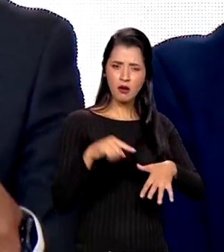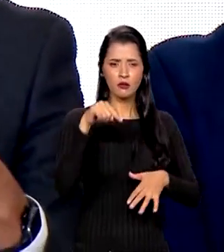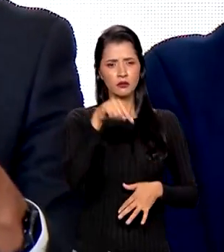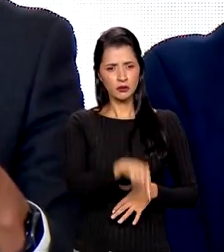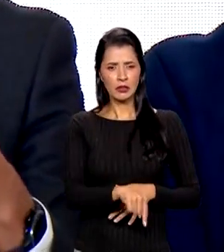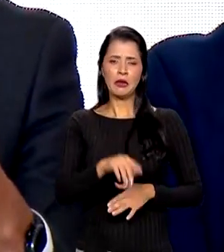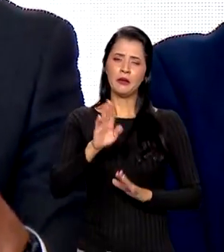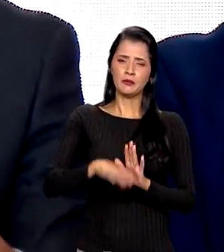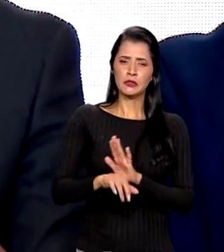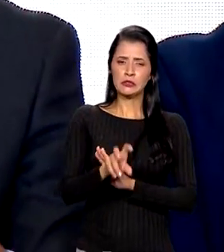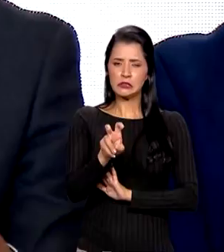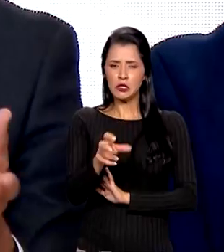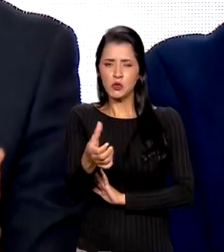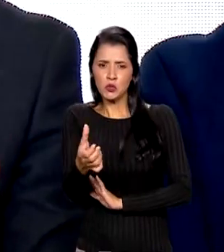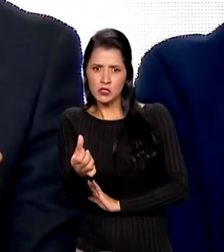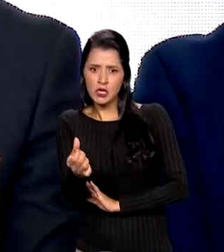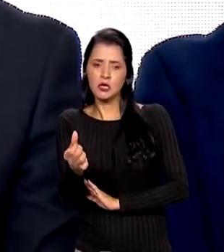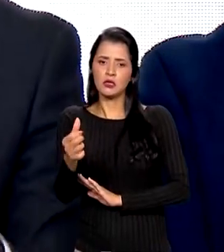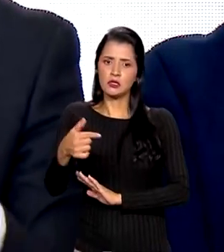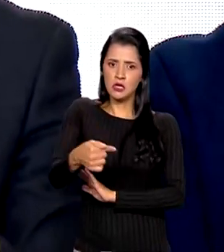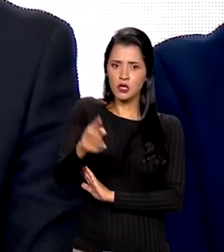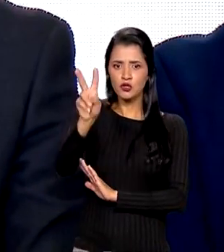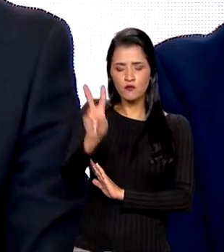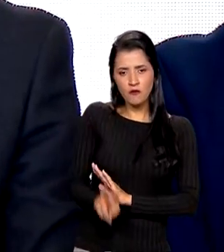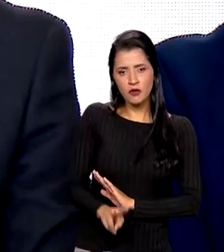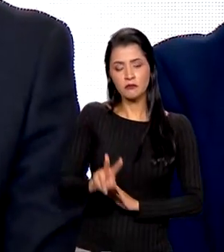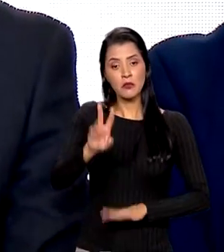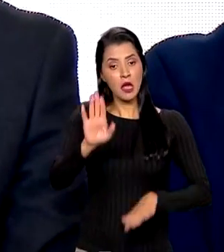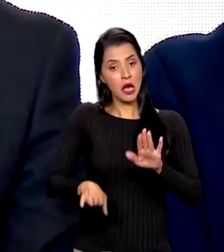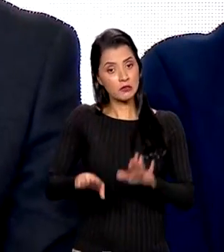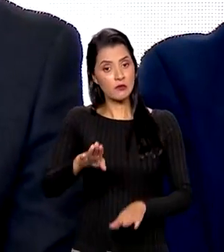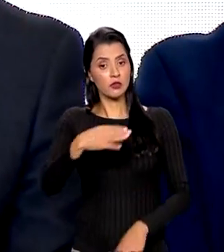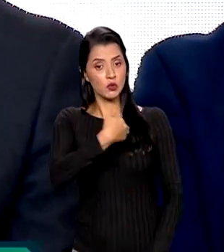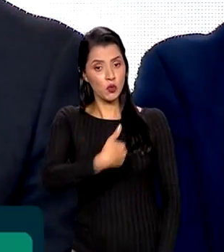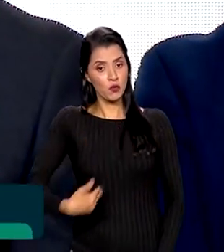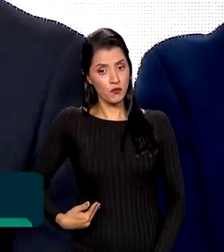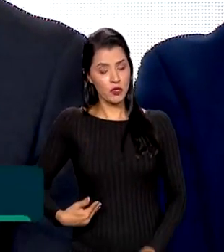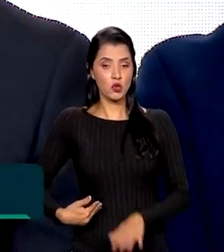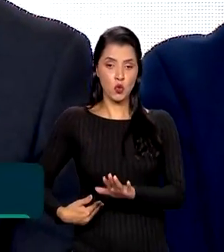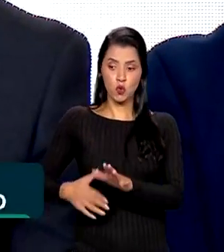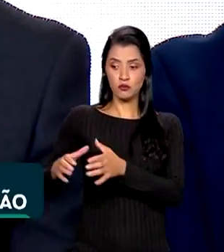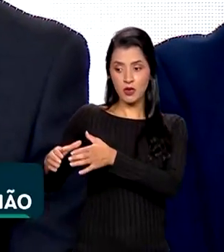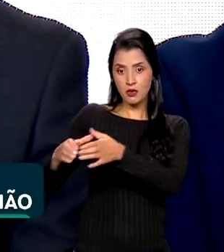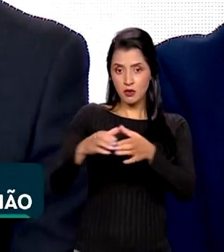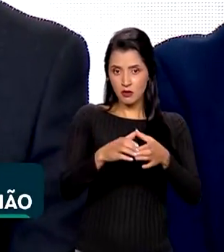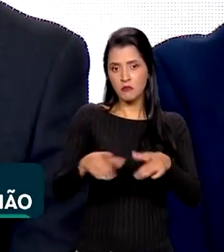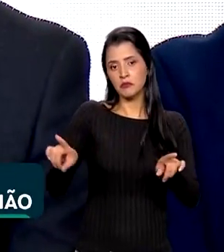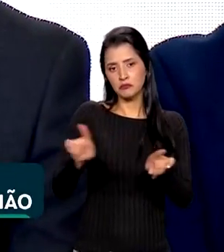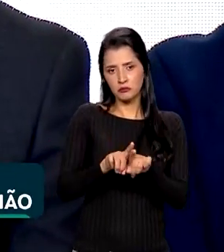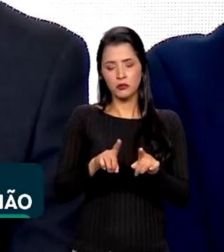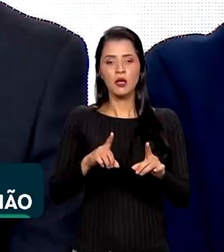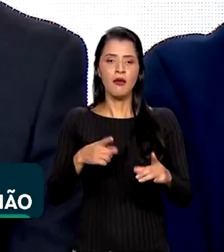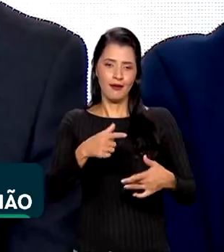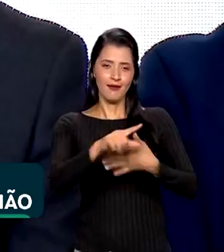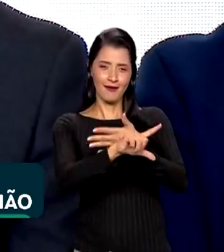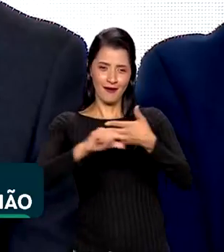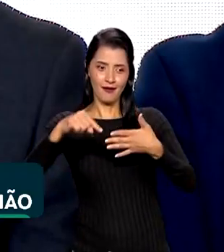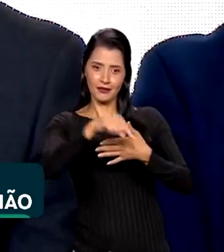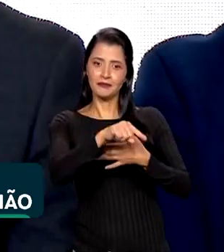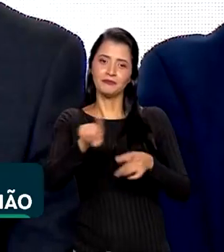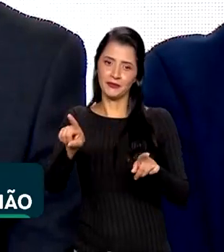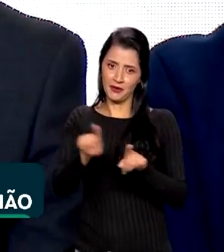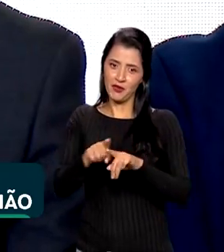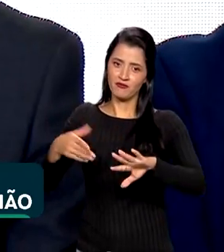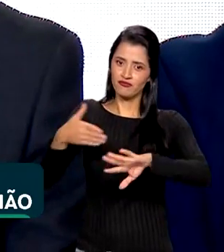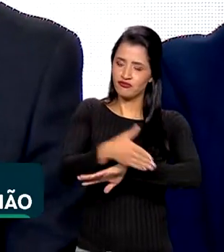de 5, 6, 7 vezes, ora com o governador, ora com as equipes. E a Casa Civil nem se conta